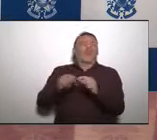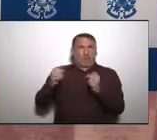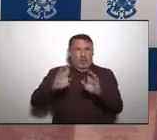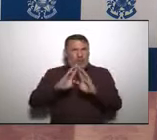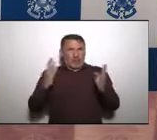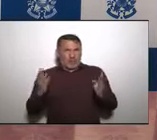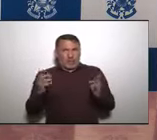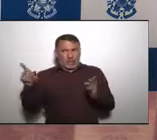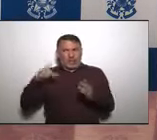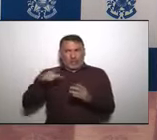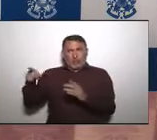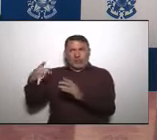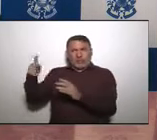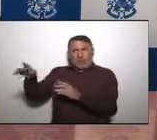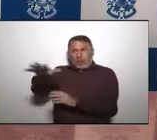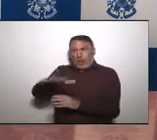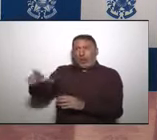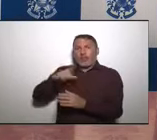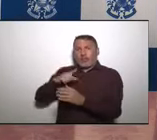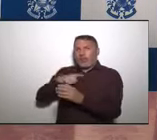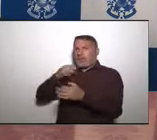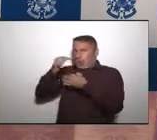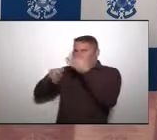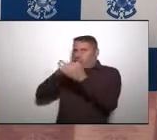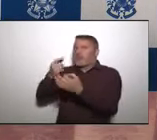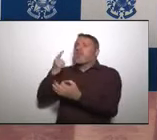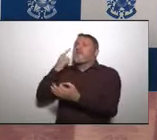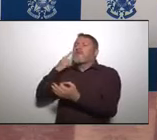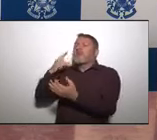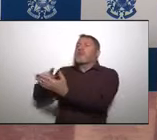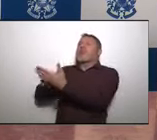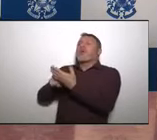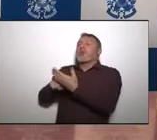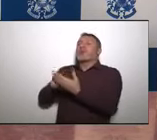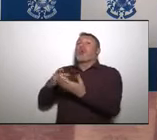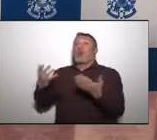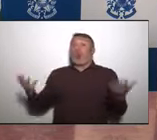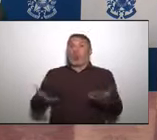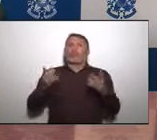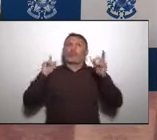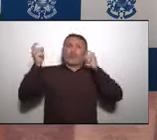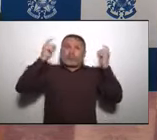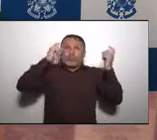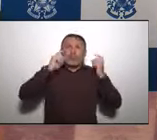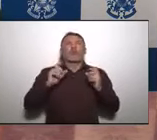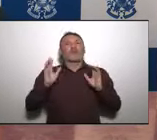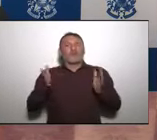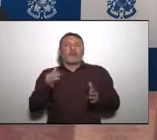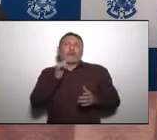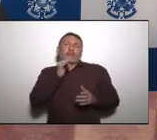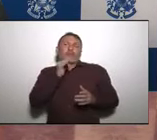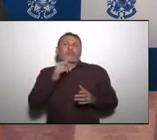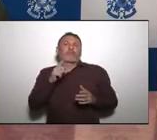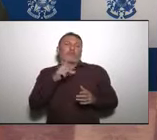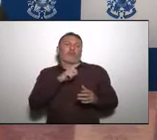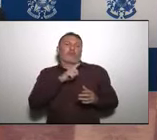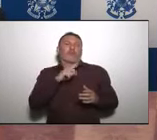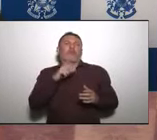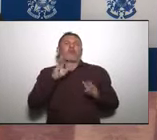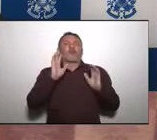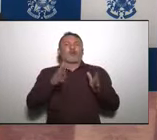alguma proposta? Sim. Então, começamos a discutir hoje se tem alguma proposta que pode incluir mapa de risco, por exemplo, pode